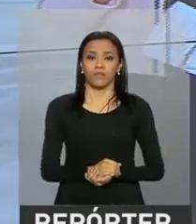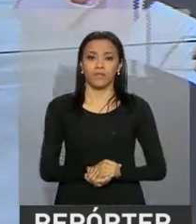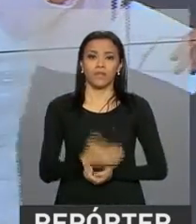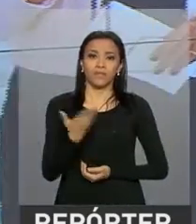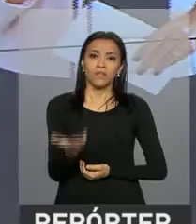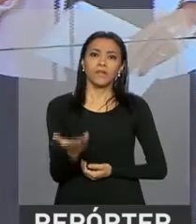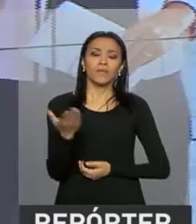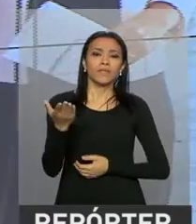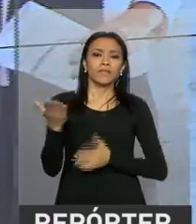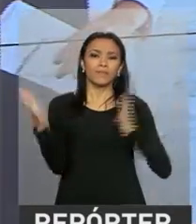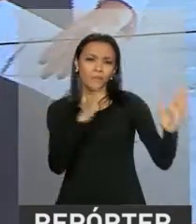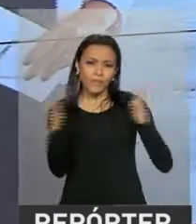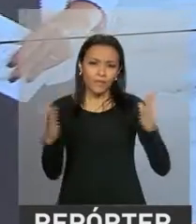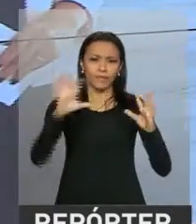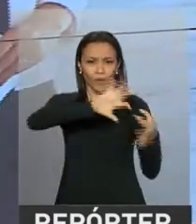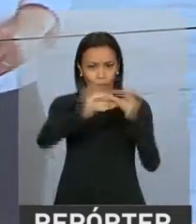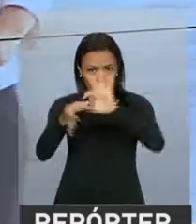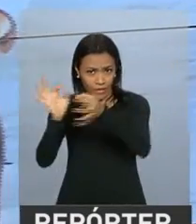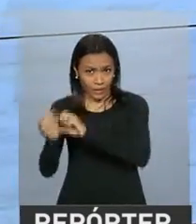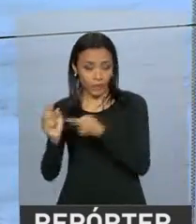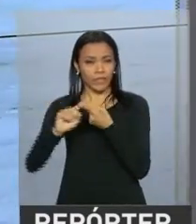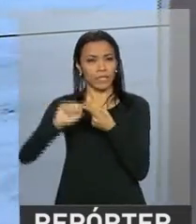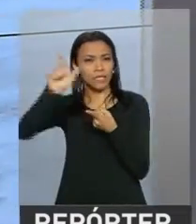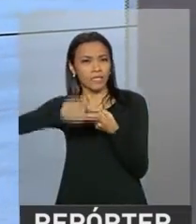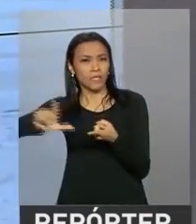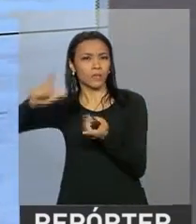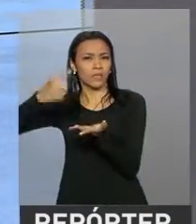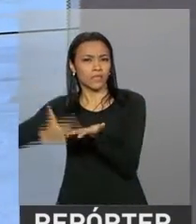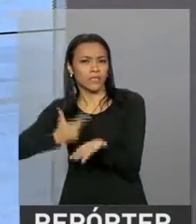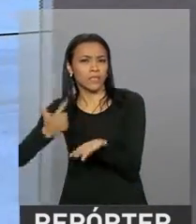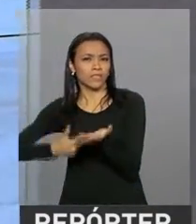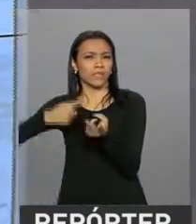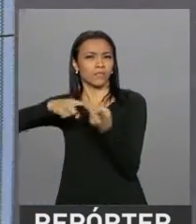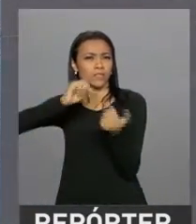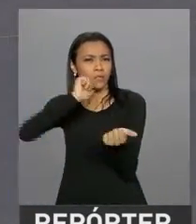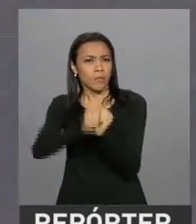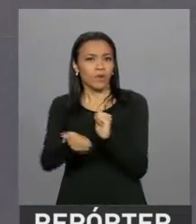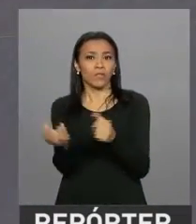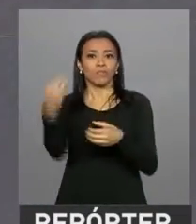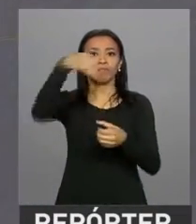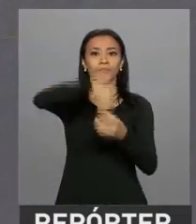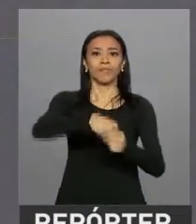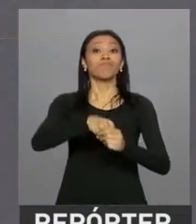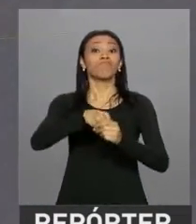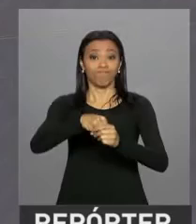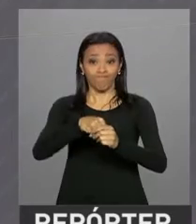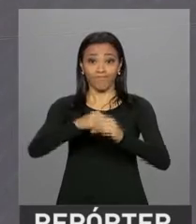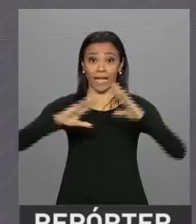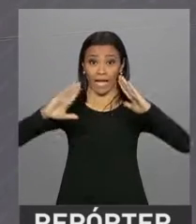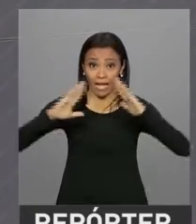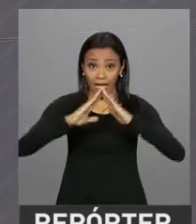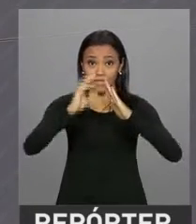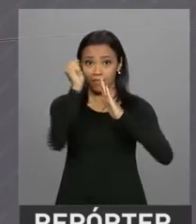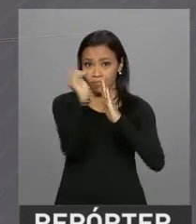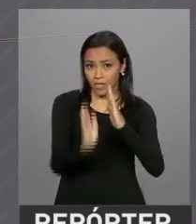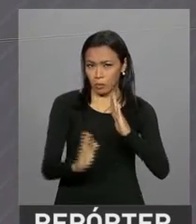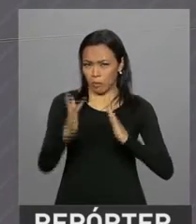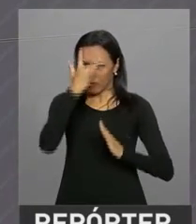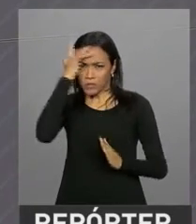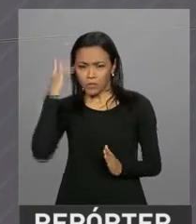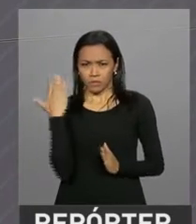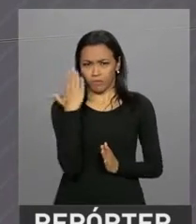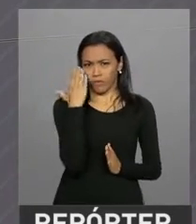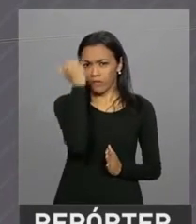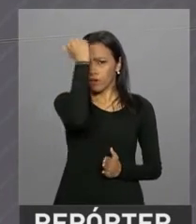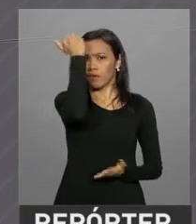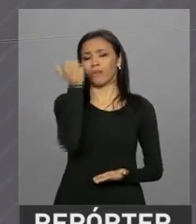E em tempo de Olimpíada, literatura e esporte estão juntos na Casa Brasil. Autores consagrados falaram de suas obras